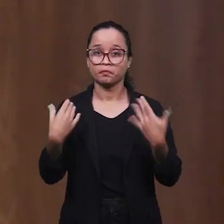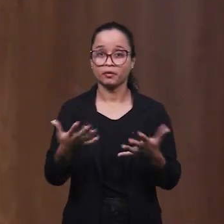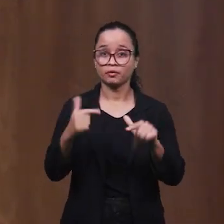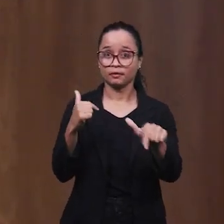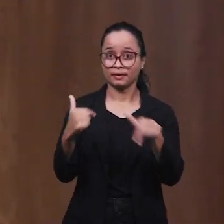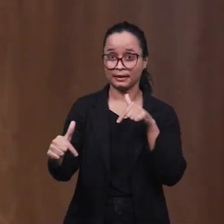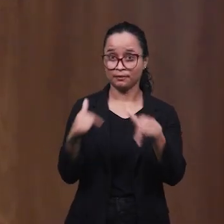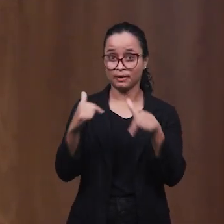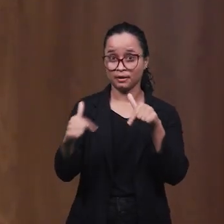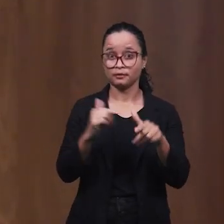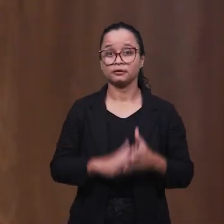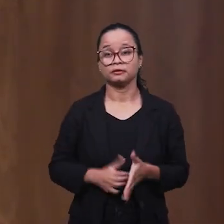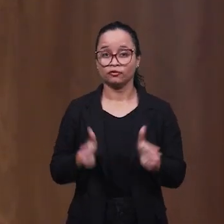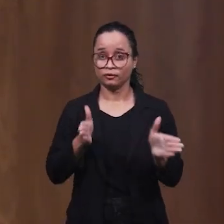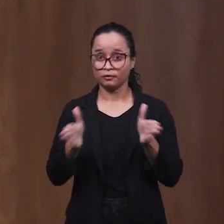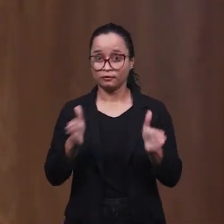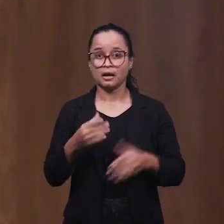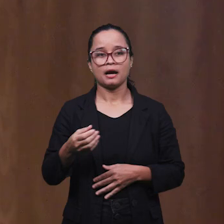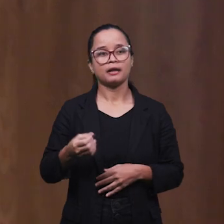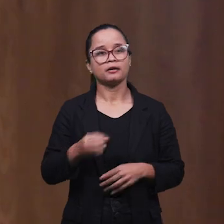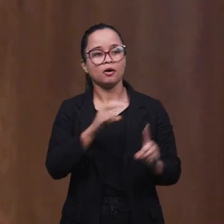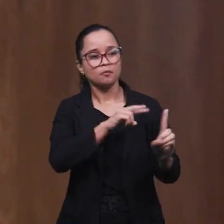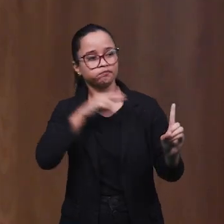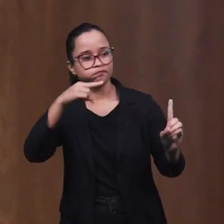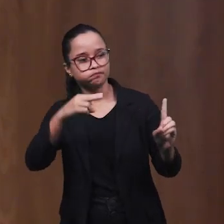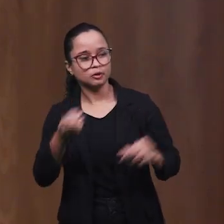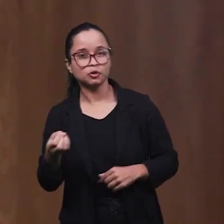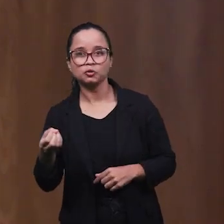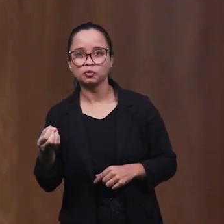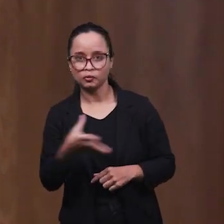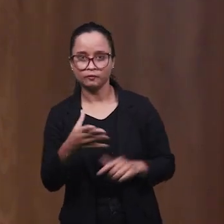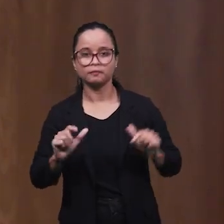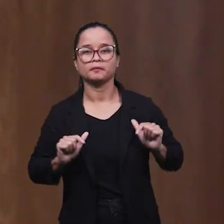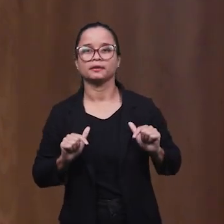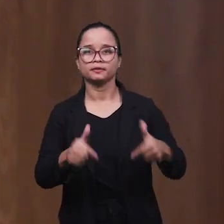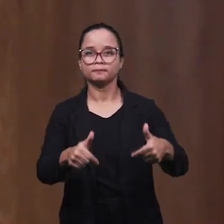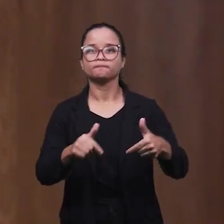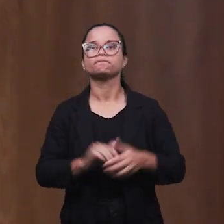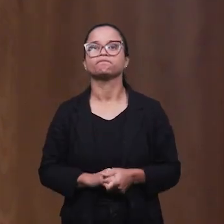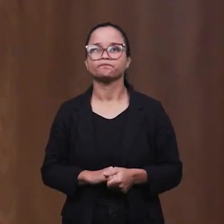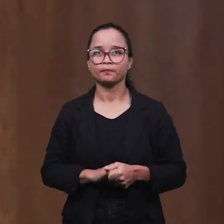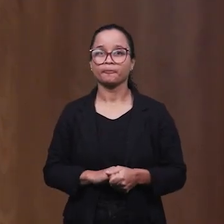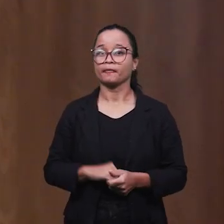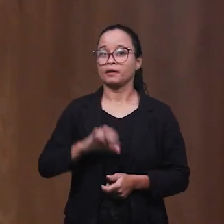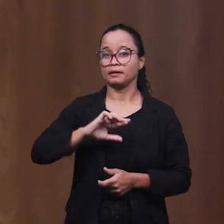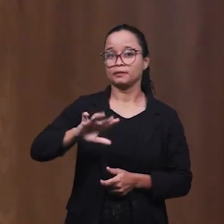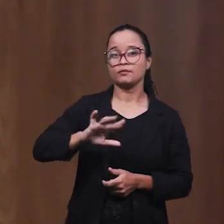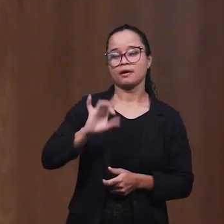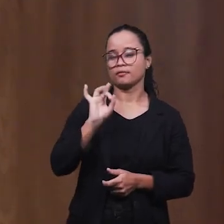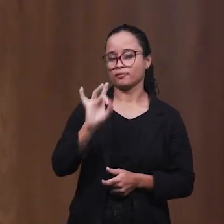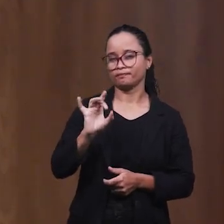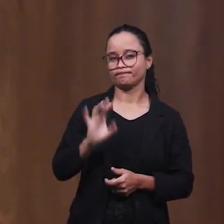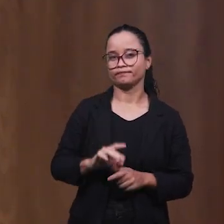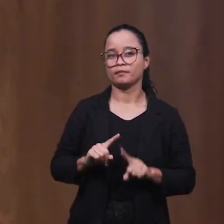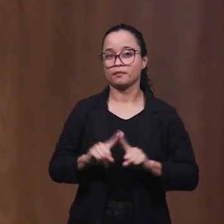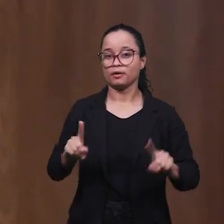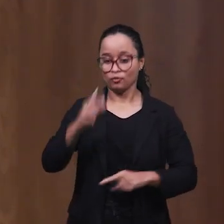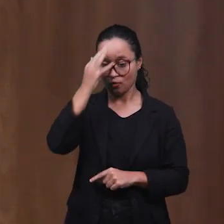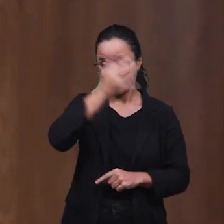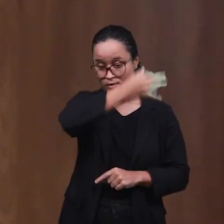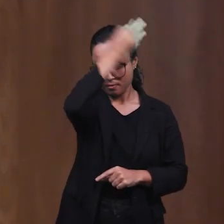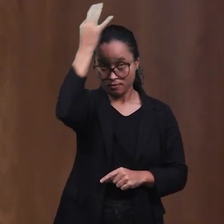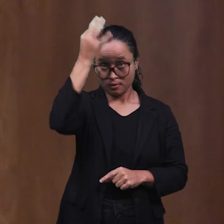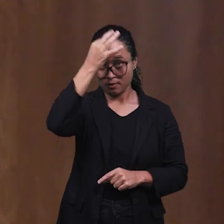trabalho de acessibilidade é um novo olhar para essas ações, e não é somente isso. O Espírito Santo